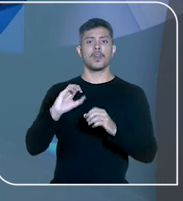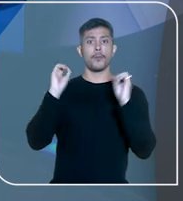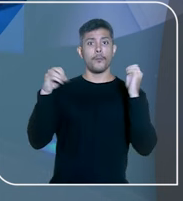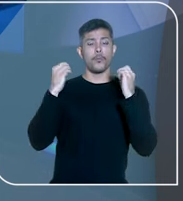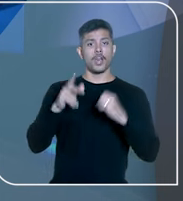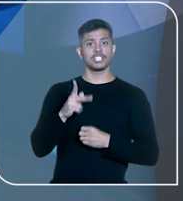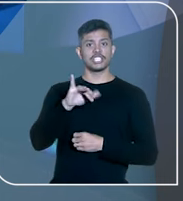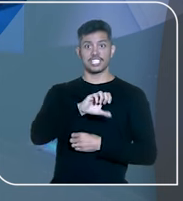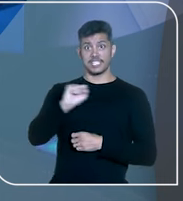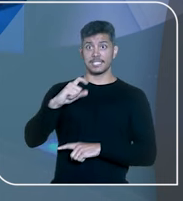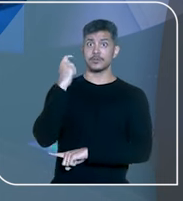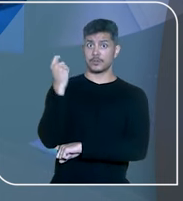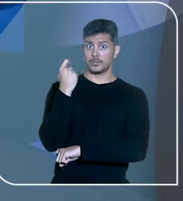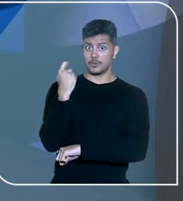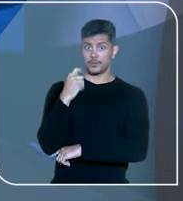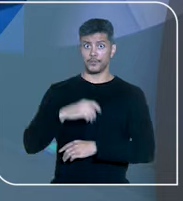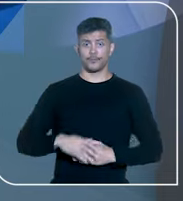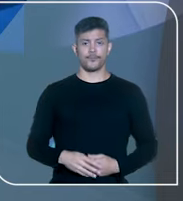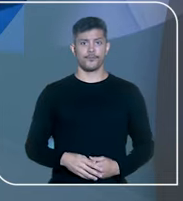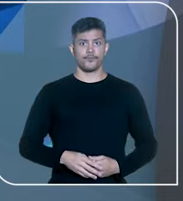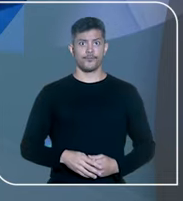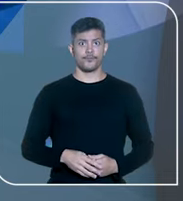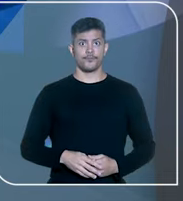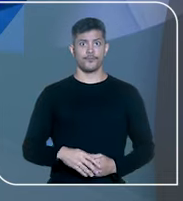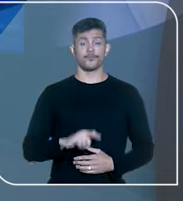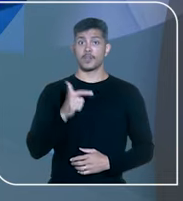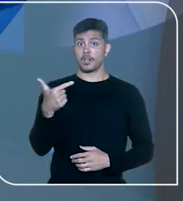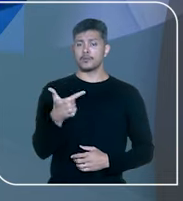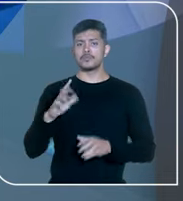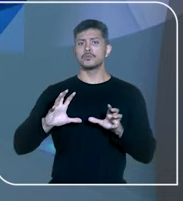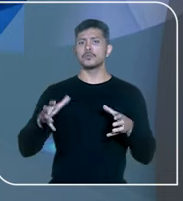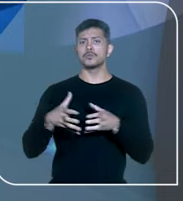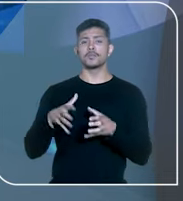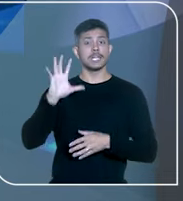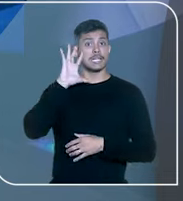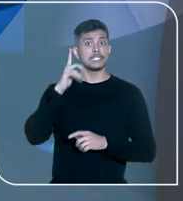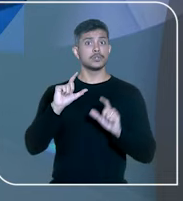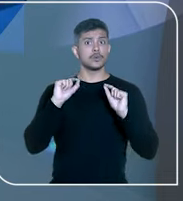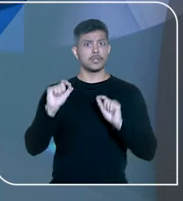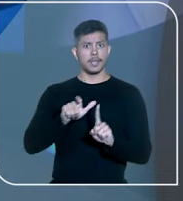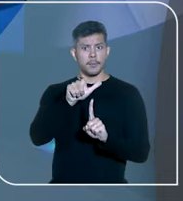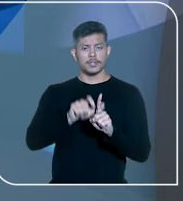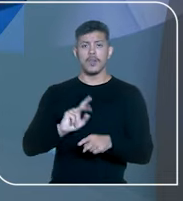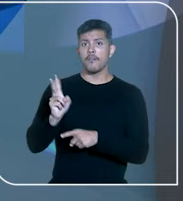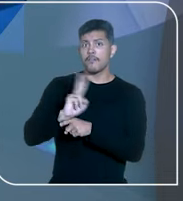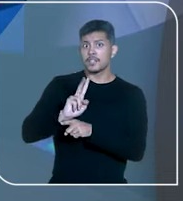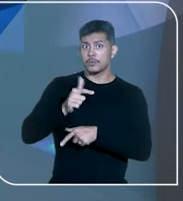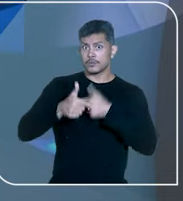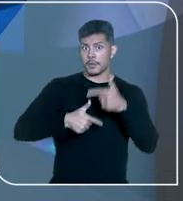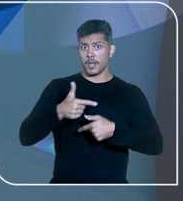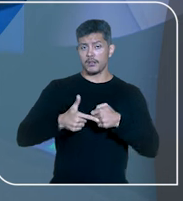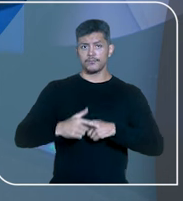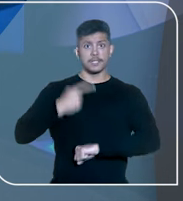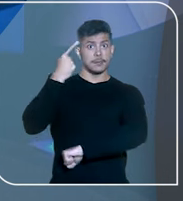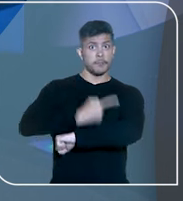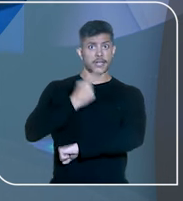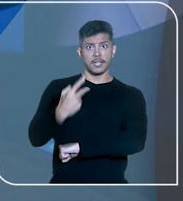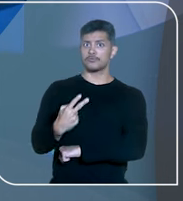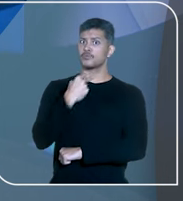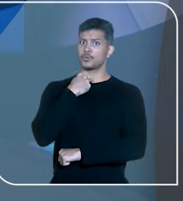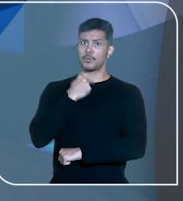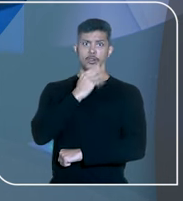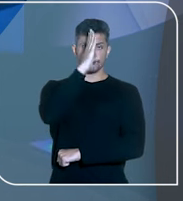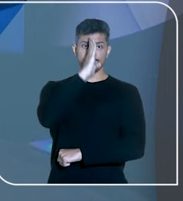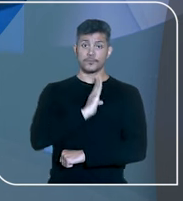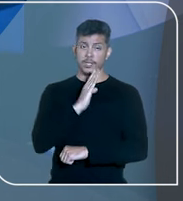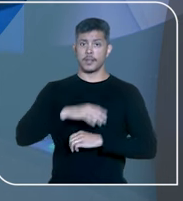em Santa Maria, Rio Grande do Sul. Já a segunda turma decidiu que auditores fiscais do trabalho não têm passe livre nos